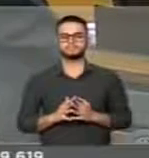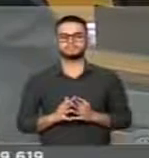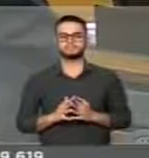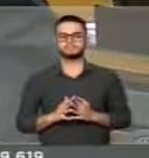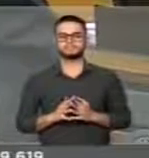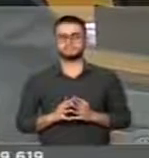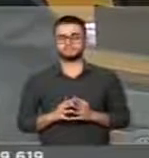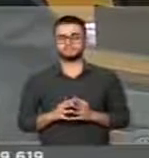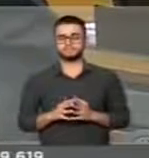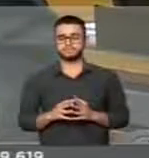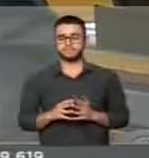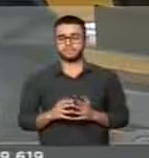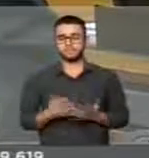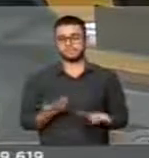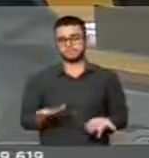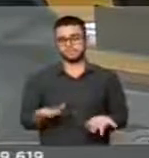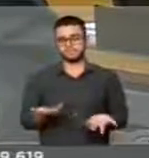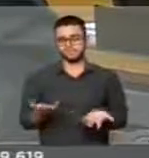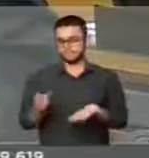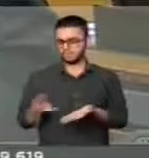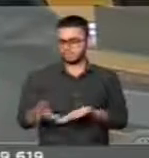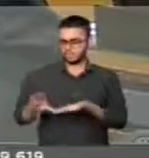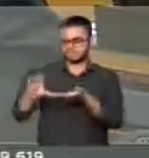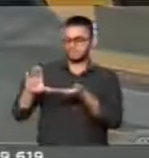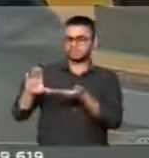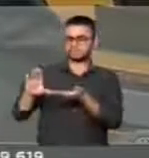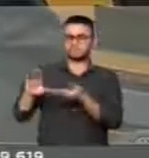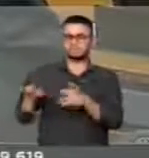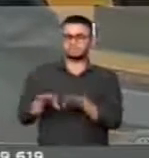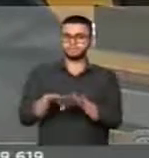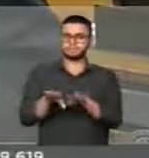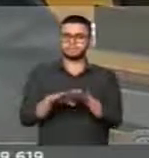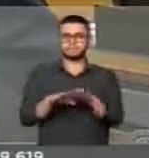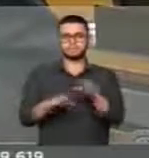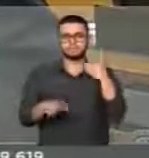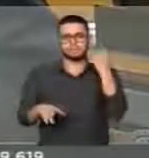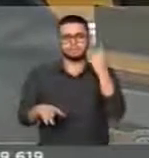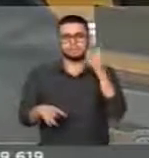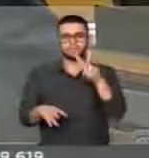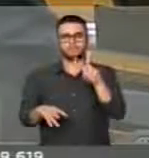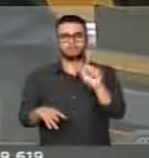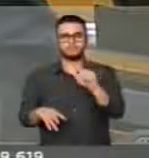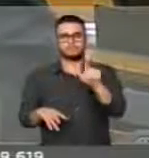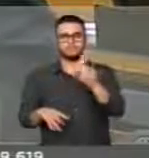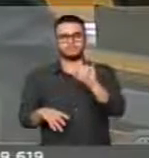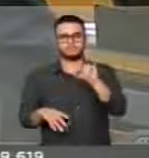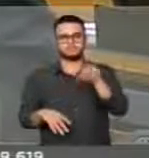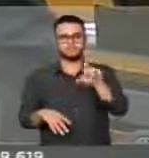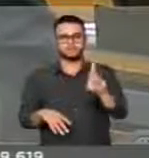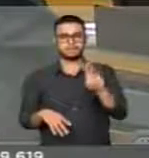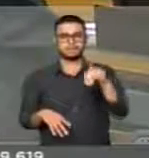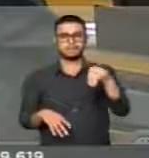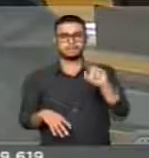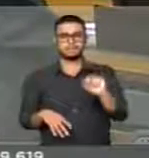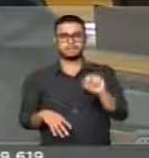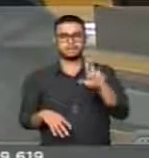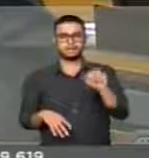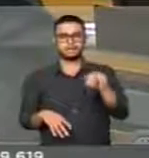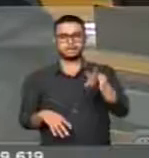o Conselho e o próprio deputado Valdir Maranhão, ao decidir numa questão de